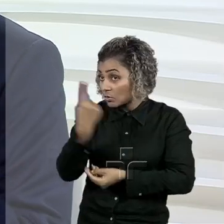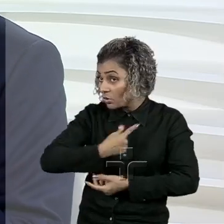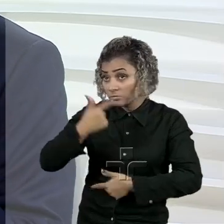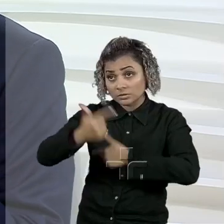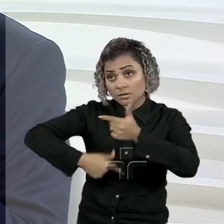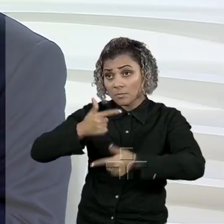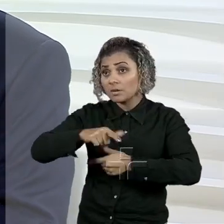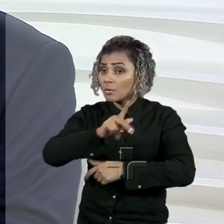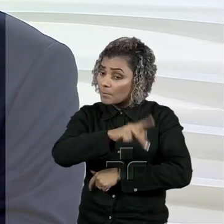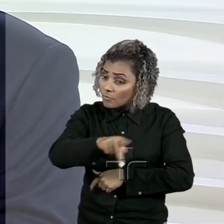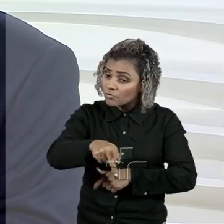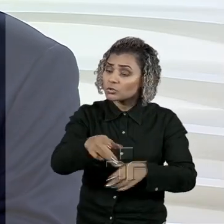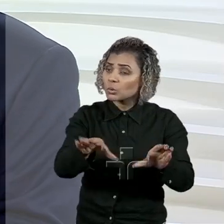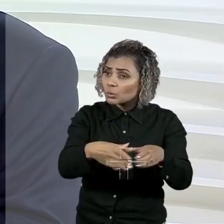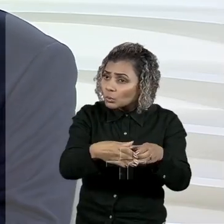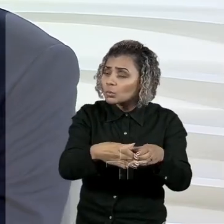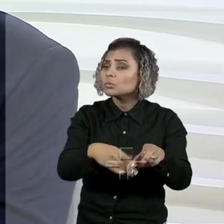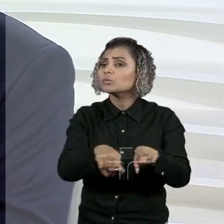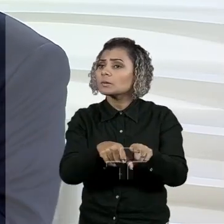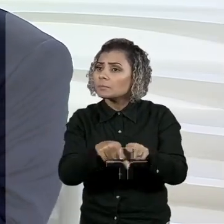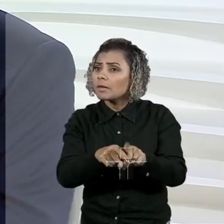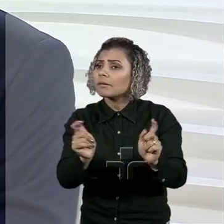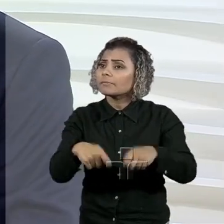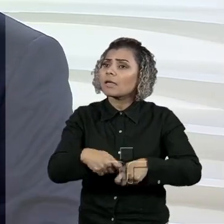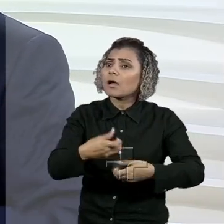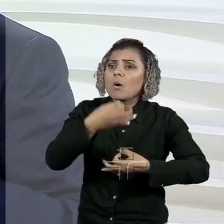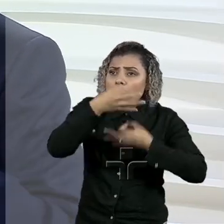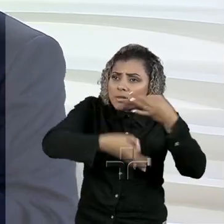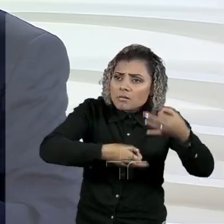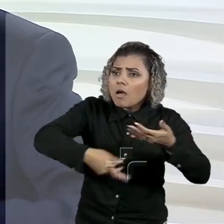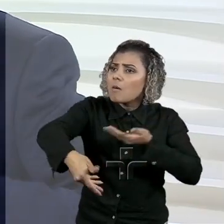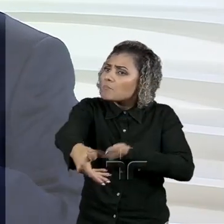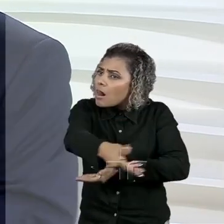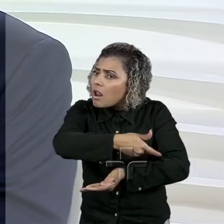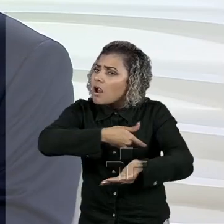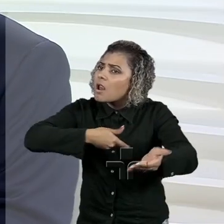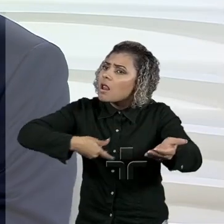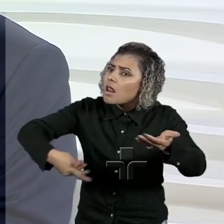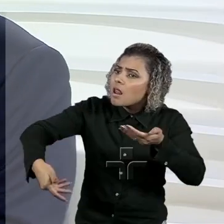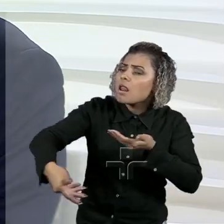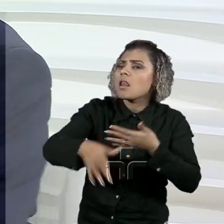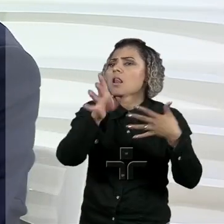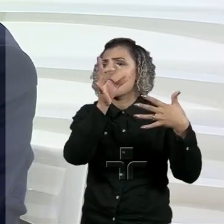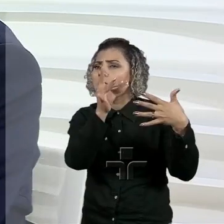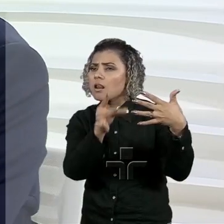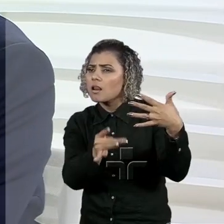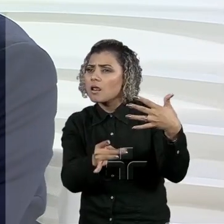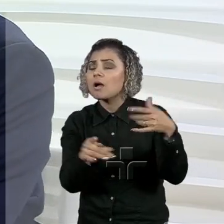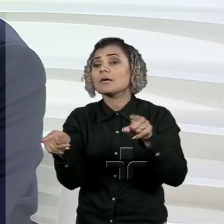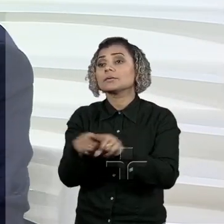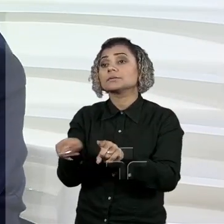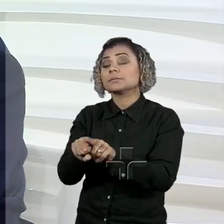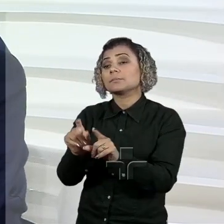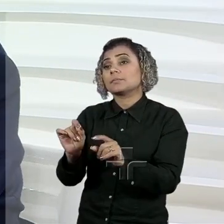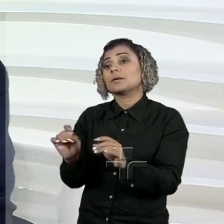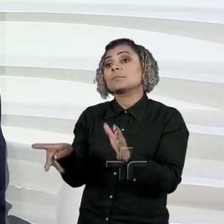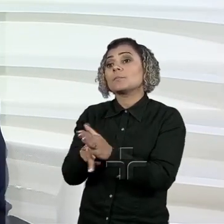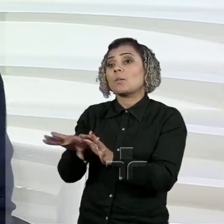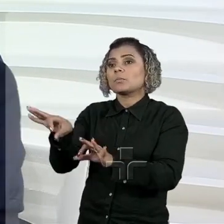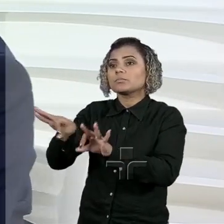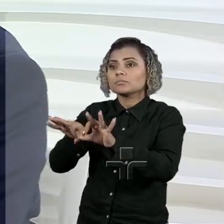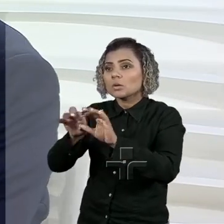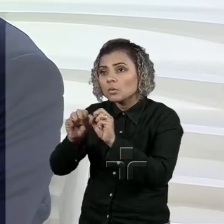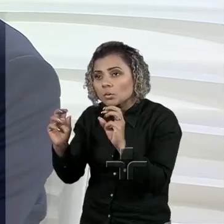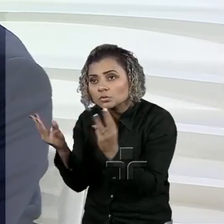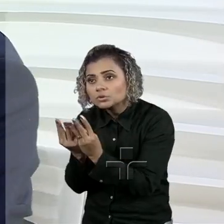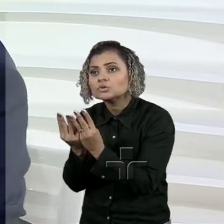ouvindo professores em grupos focais, que eles podem chegar e dar a sua opinião com maior detalhamento, a organização de workshops,